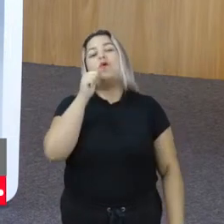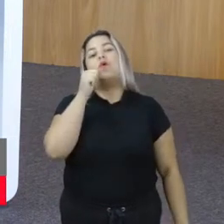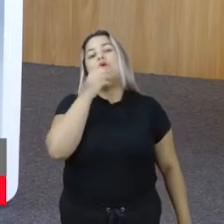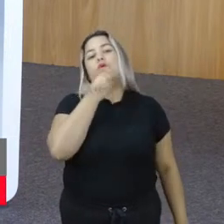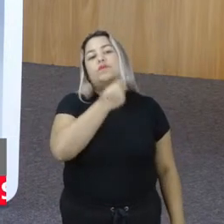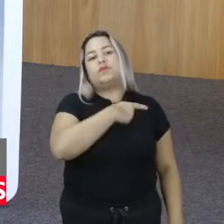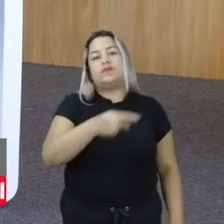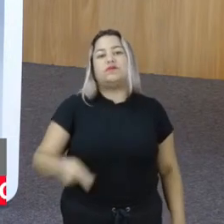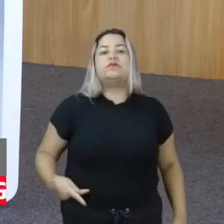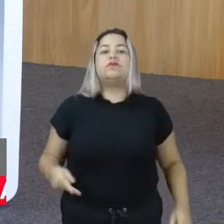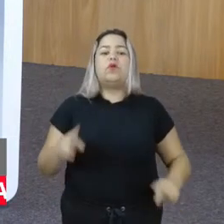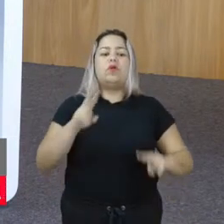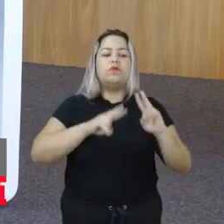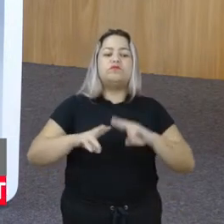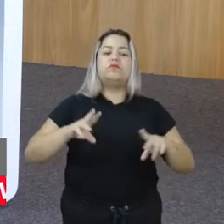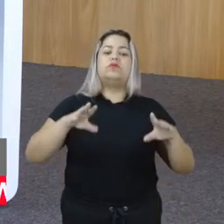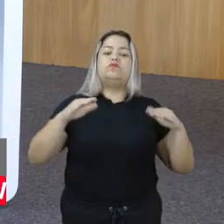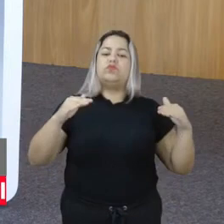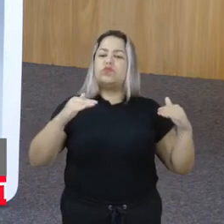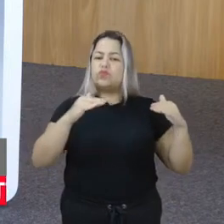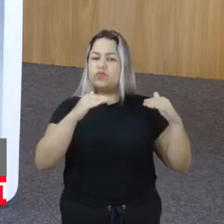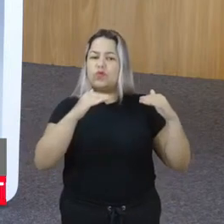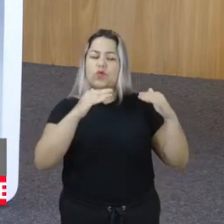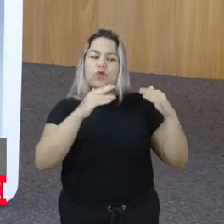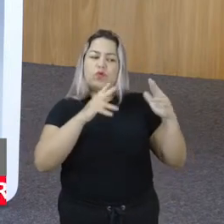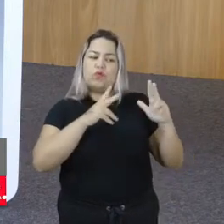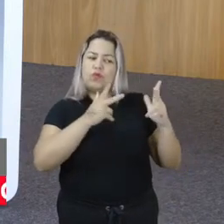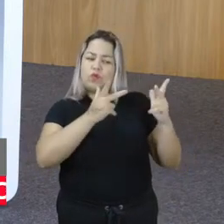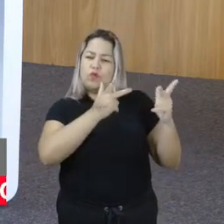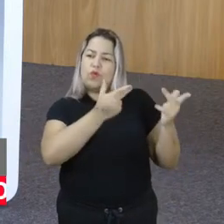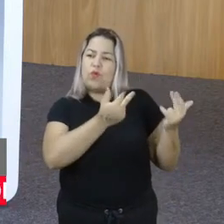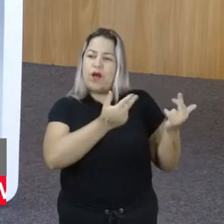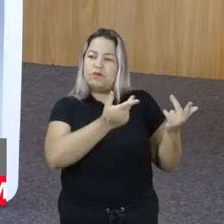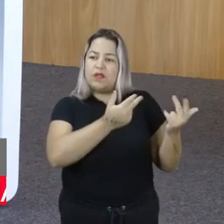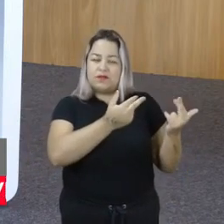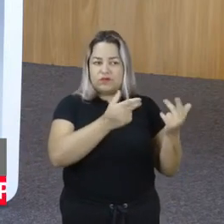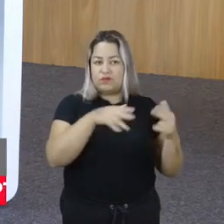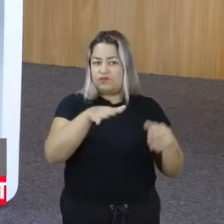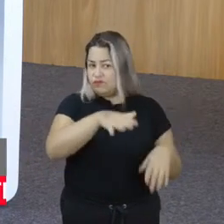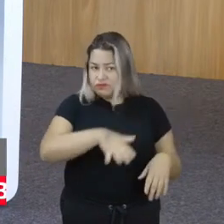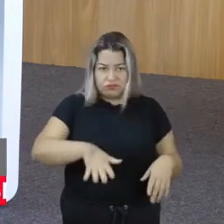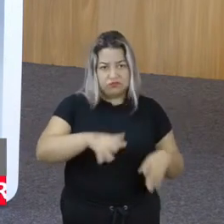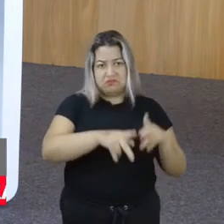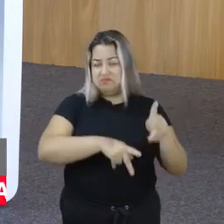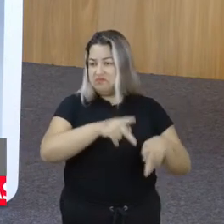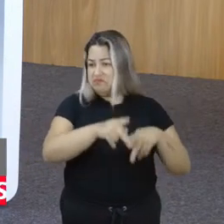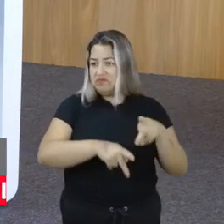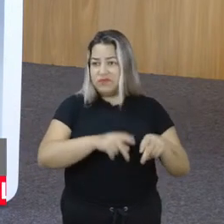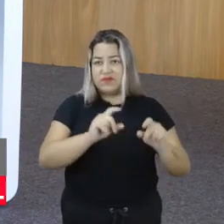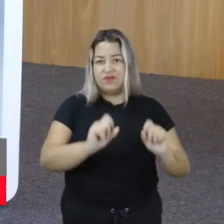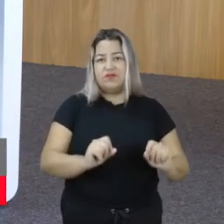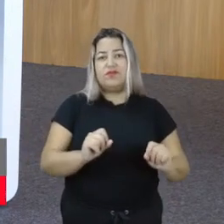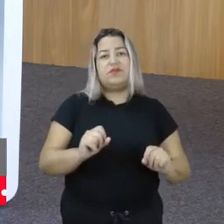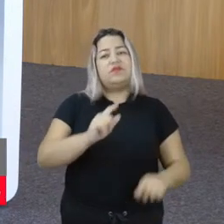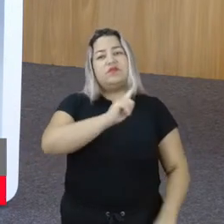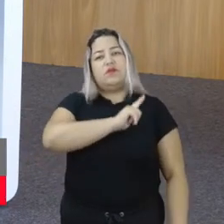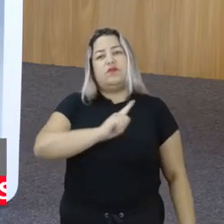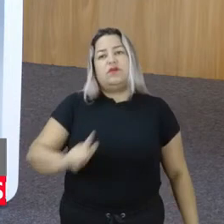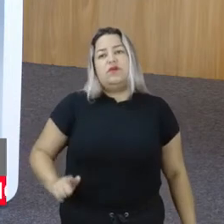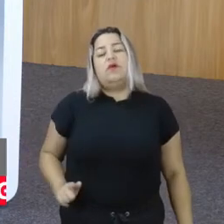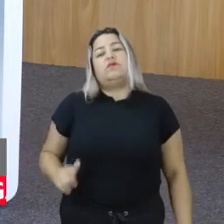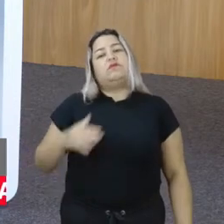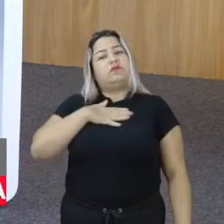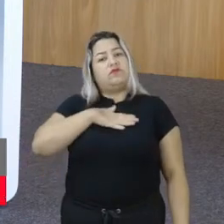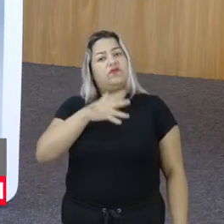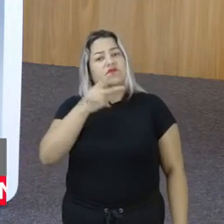com igualdade para todos os estados da federação, né, independentemente da orientação partidária dos seus governadores. Eu queria que